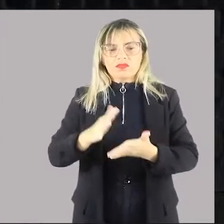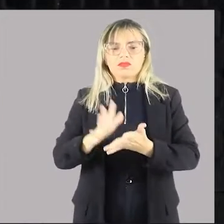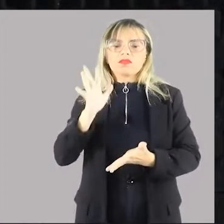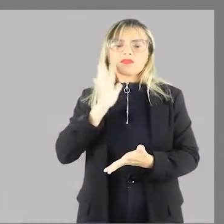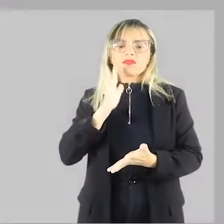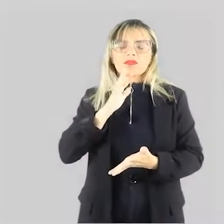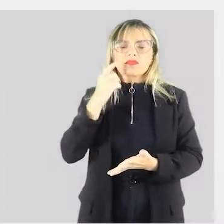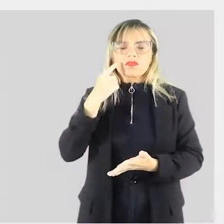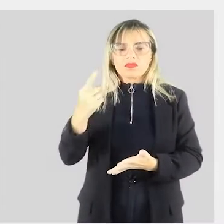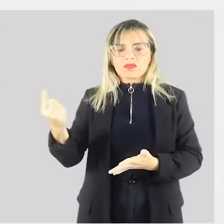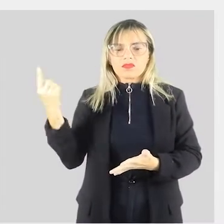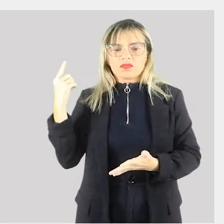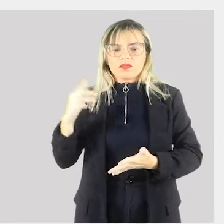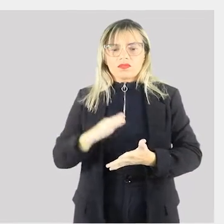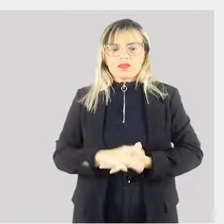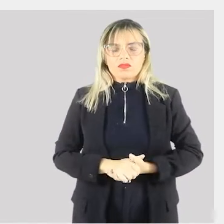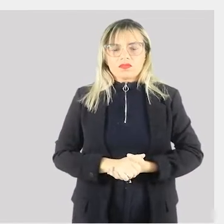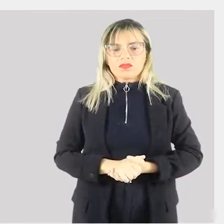legalzinha. Olha só,